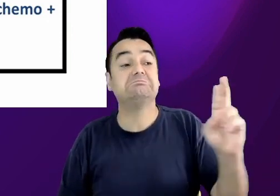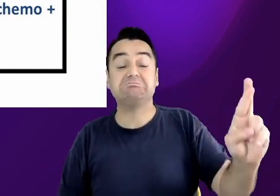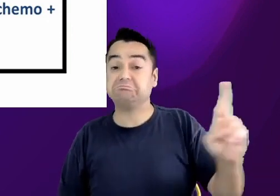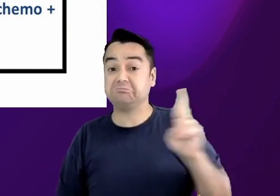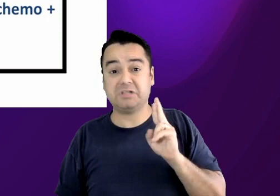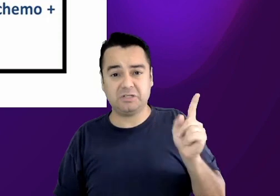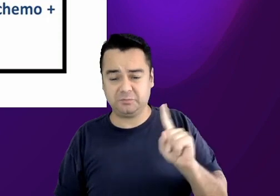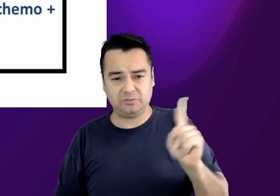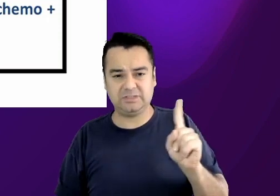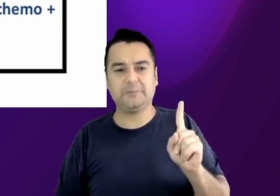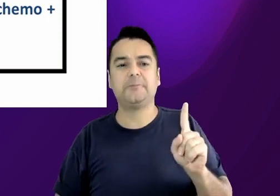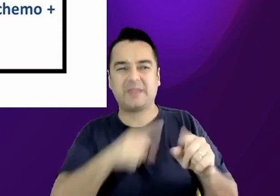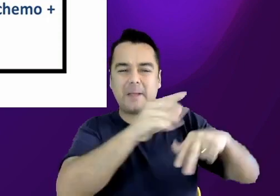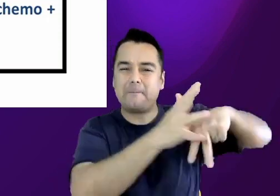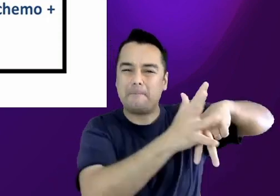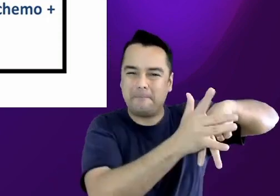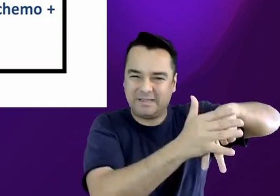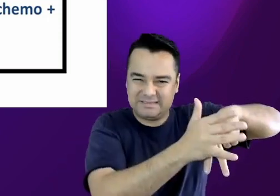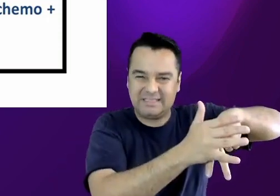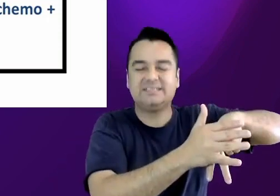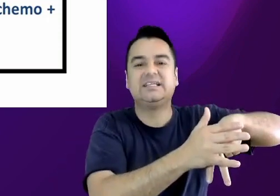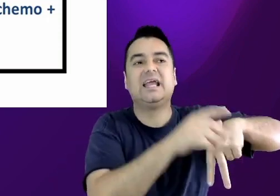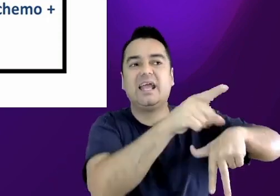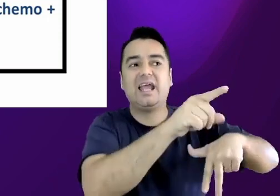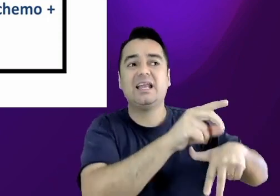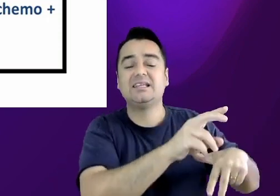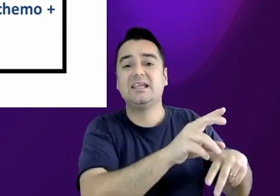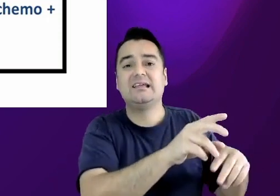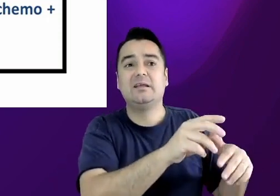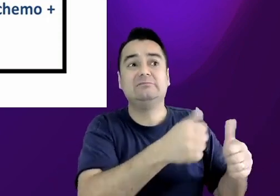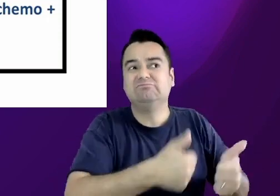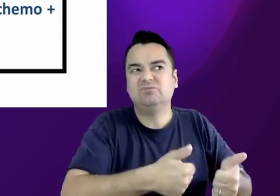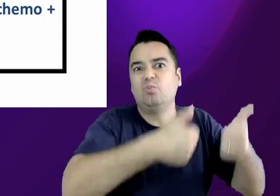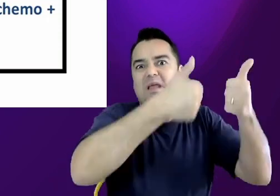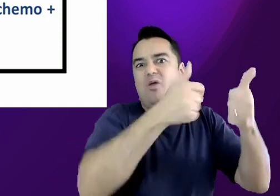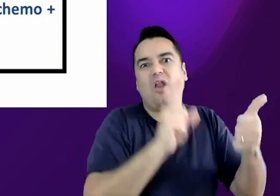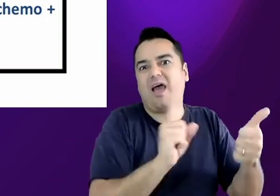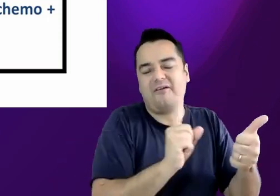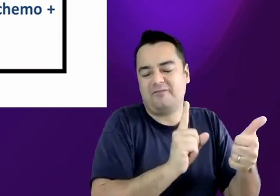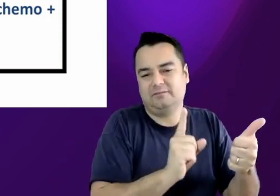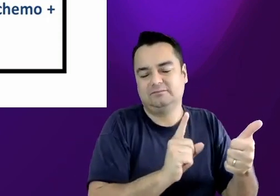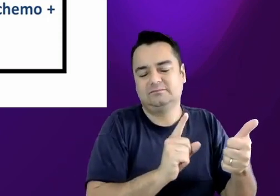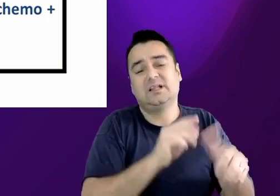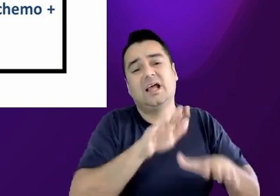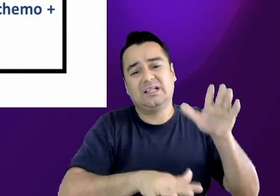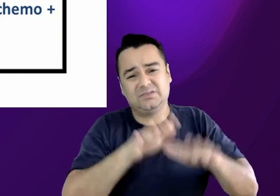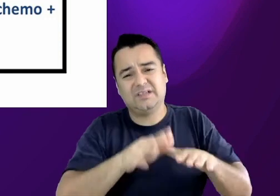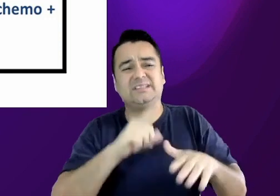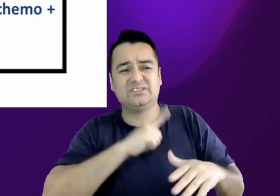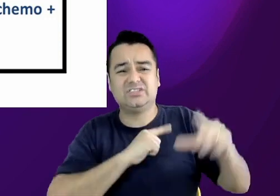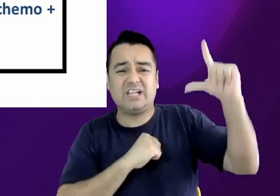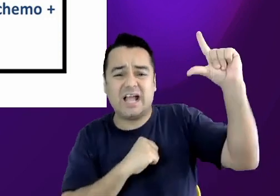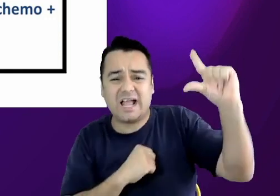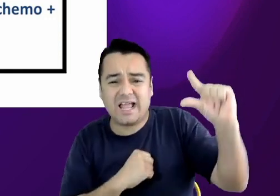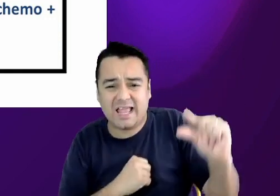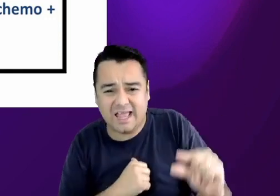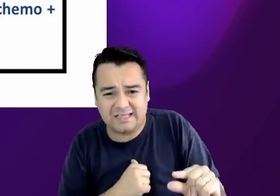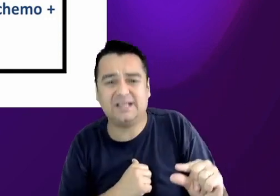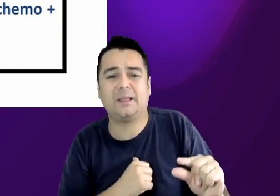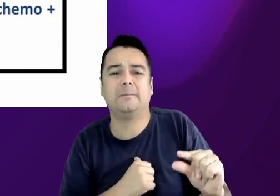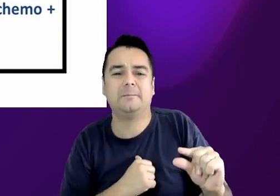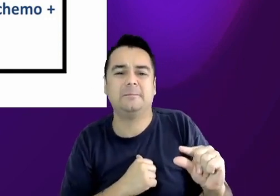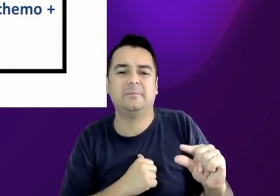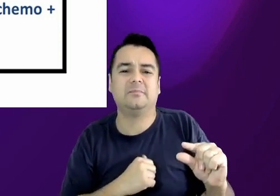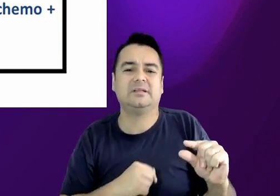que esses pacientes eram maus respondedores, e isso tinha a ver com uma queda de SUV, né?